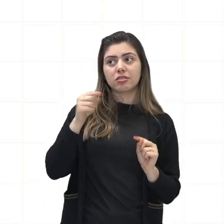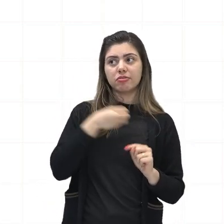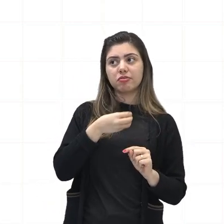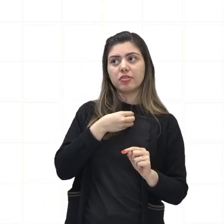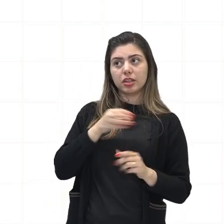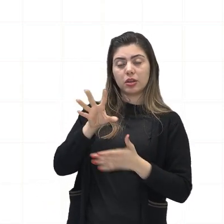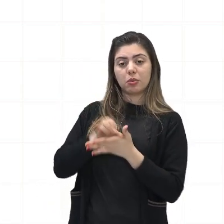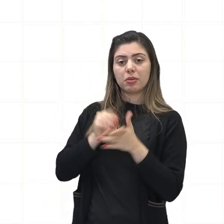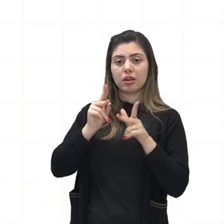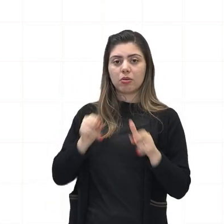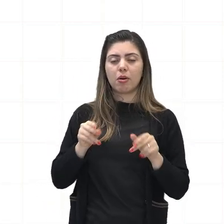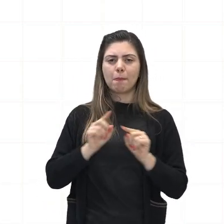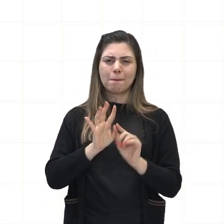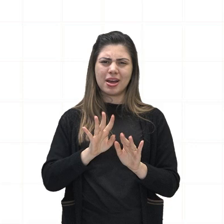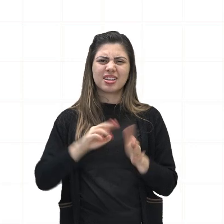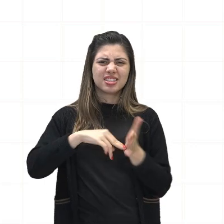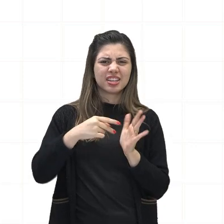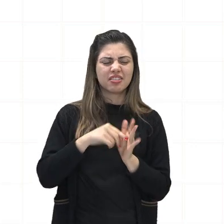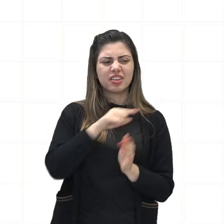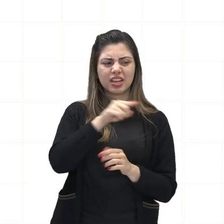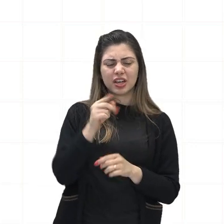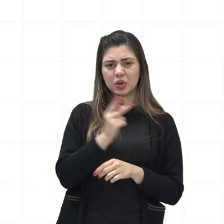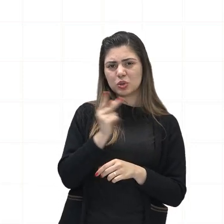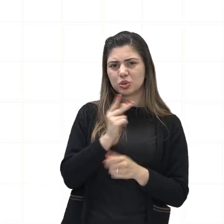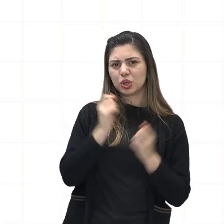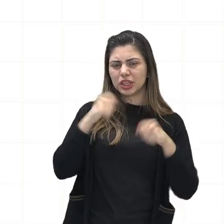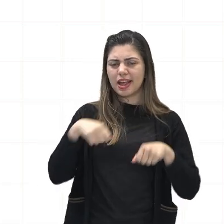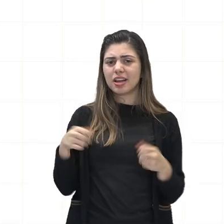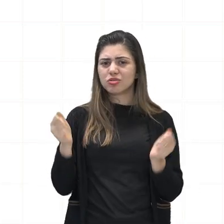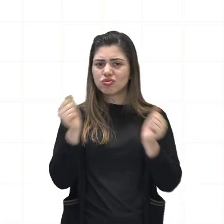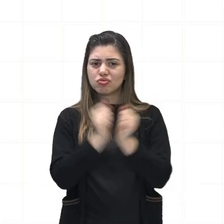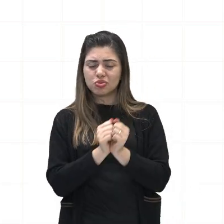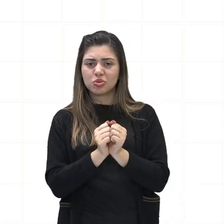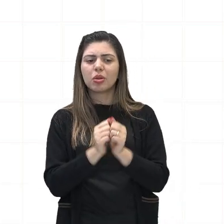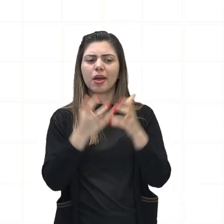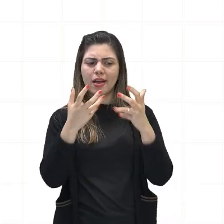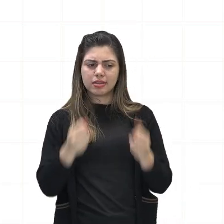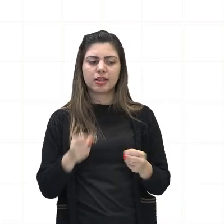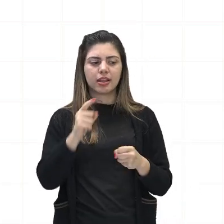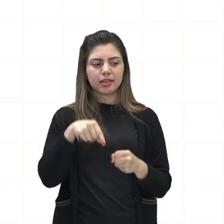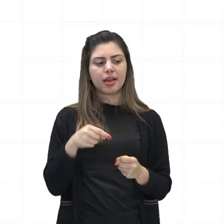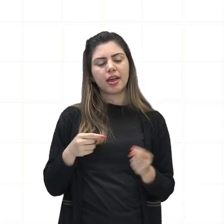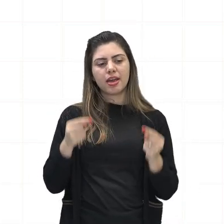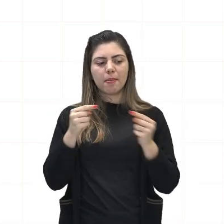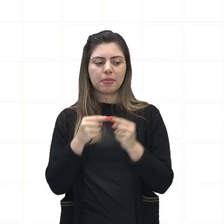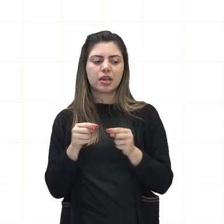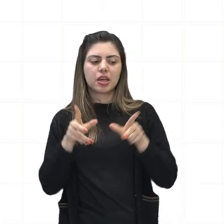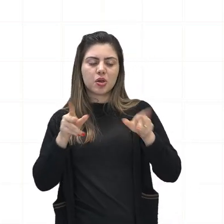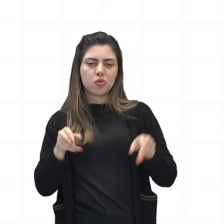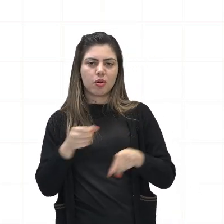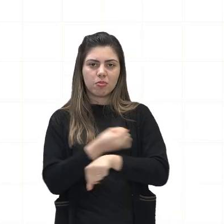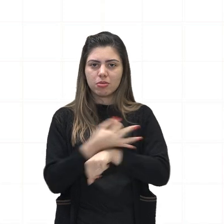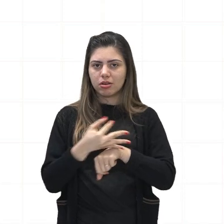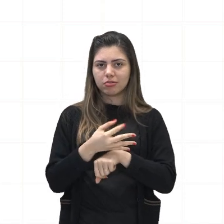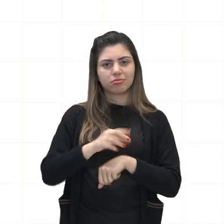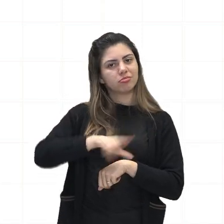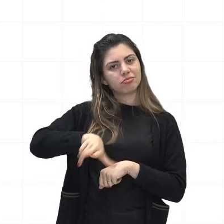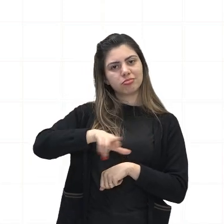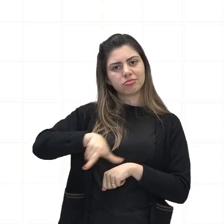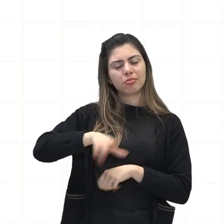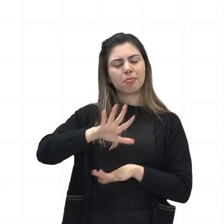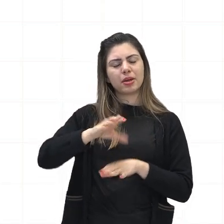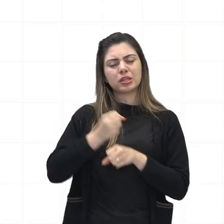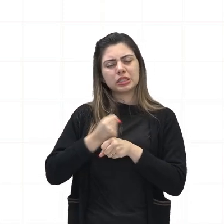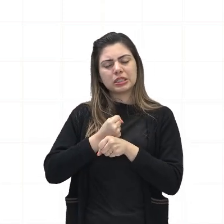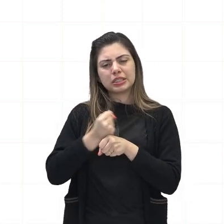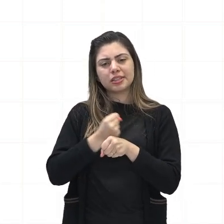vida, isso não quer dizer que eles eram aceitos como os brancos socialmente, né? Somente depois